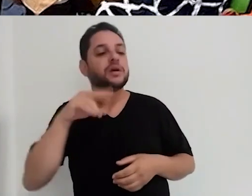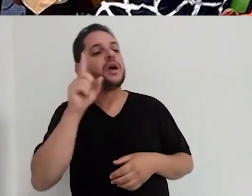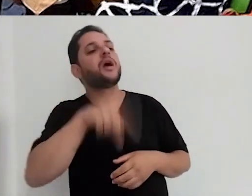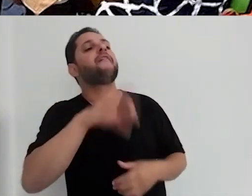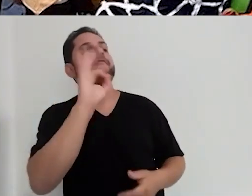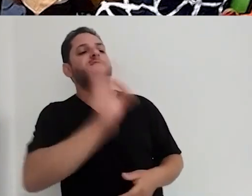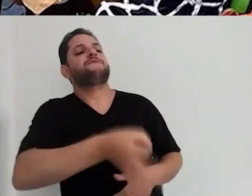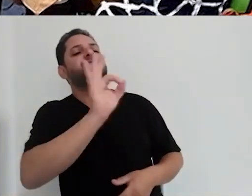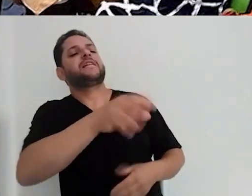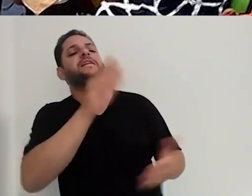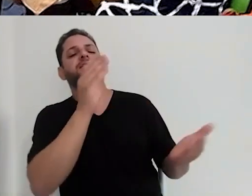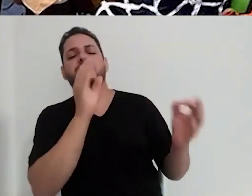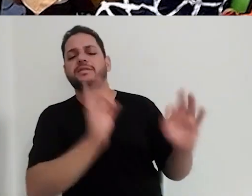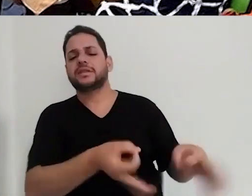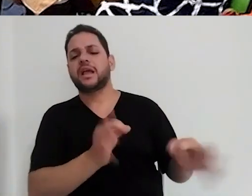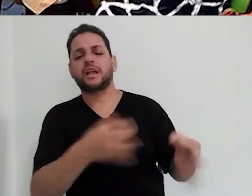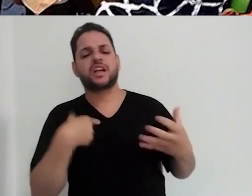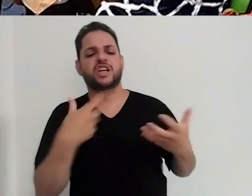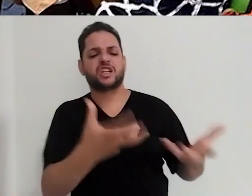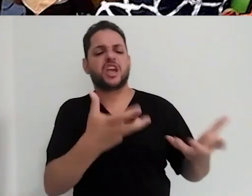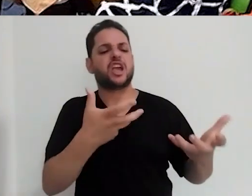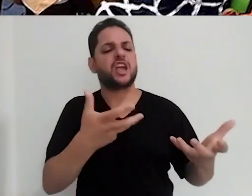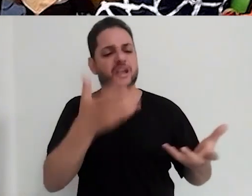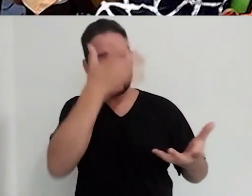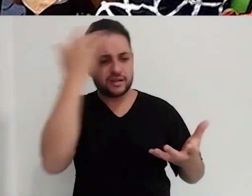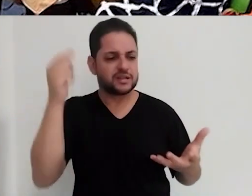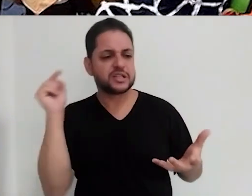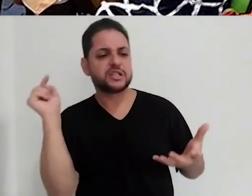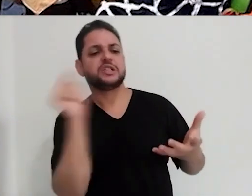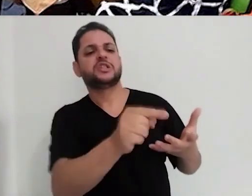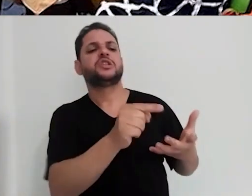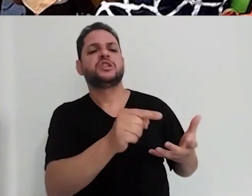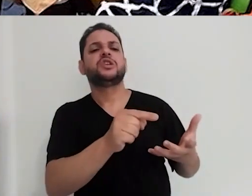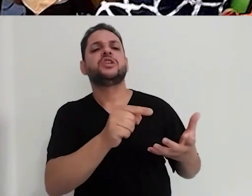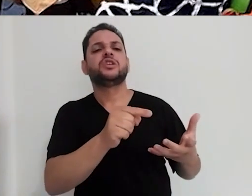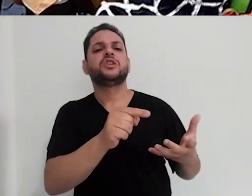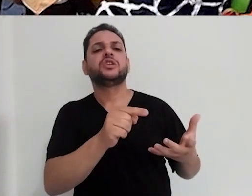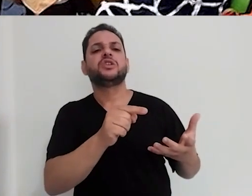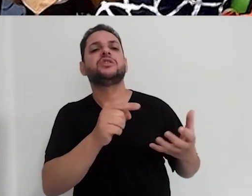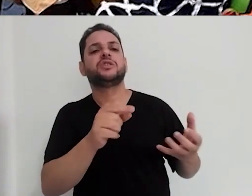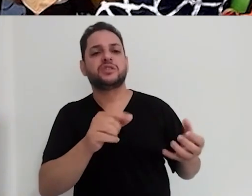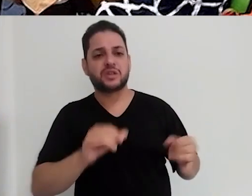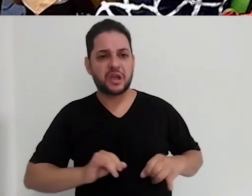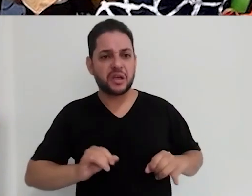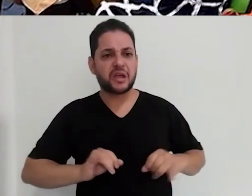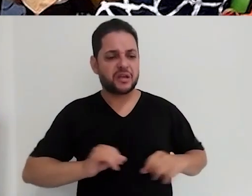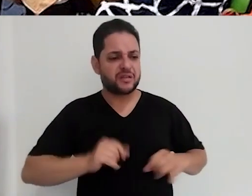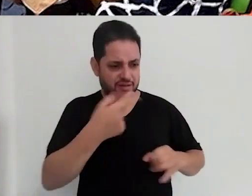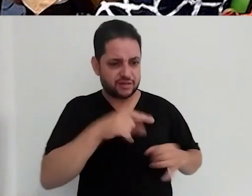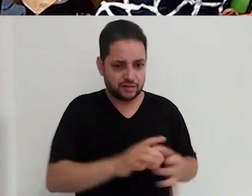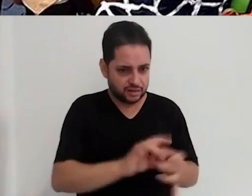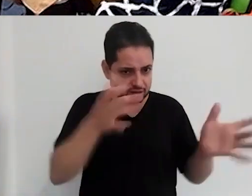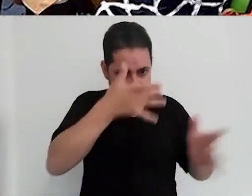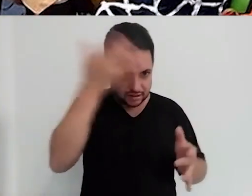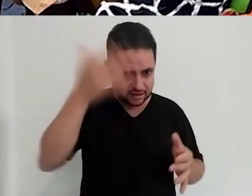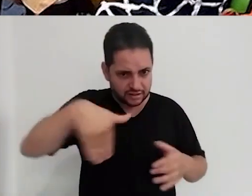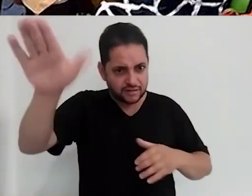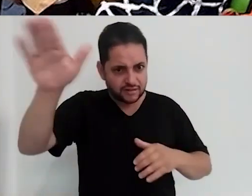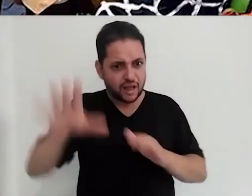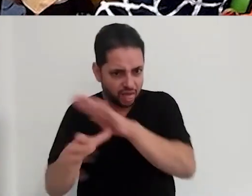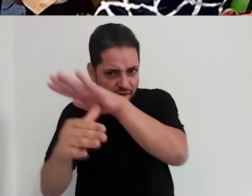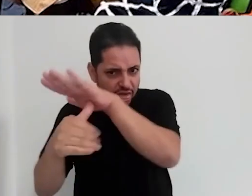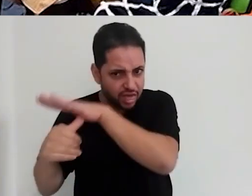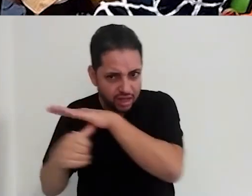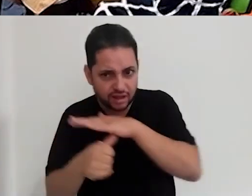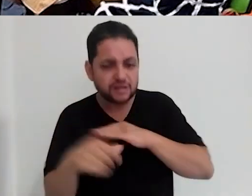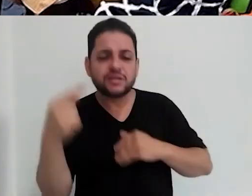é isso que eu quero. Esse cara esfaqueou não sei quem para roubar a pessoa na rua, é isso mesmo, tem que ficar na cadeia comendo comida